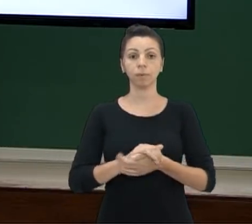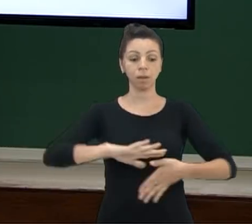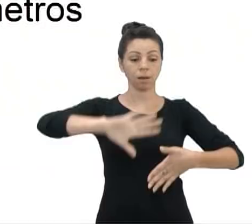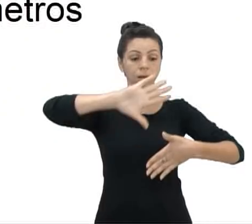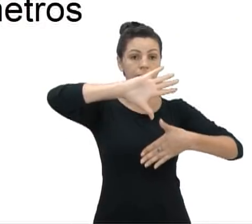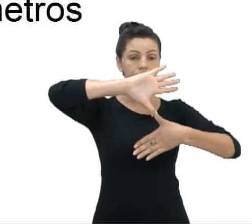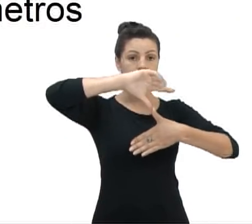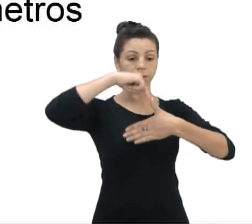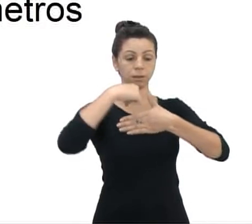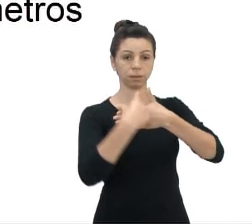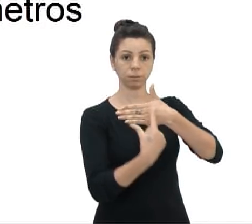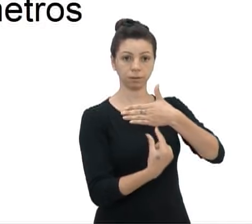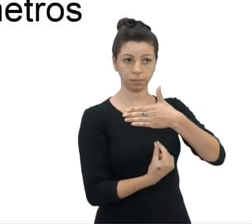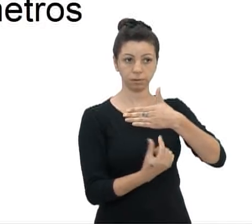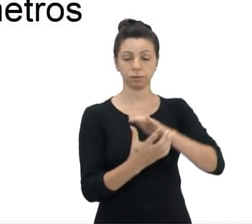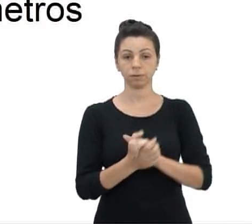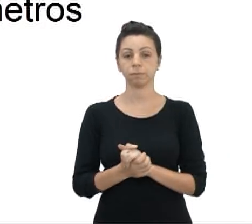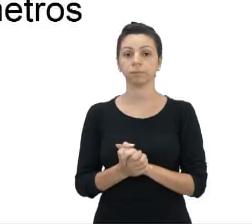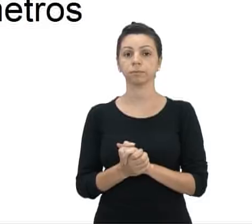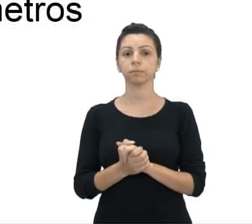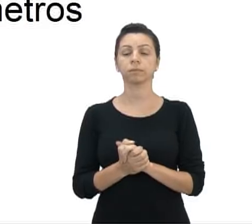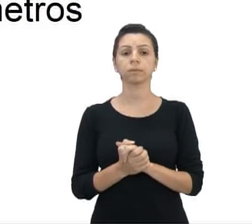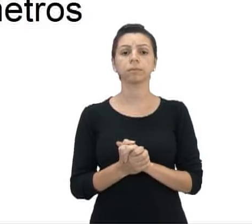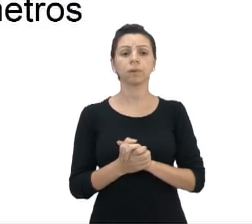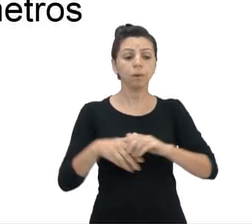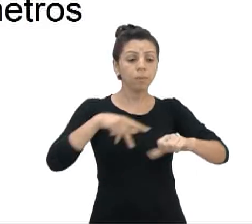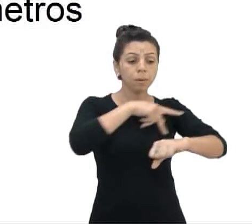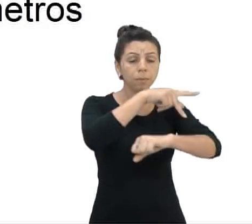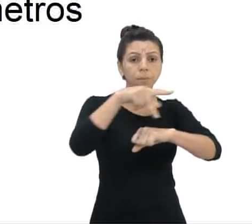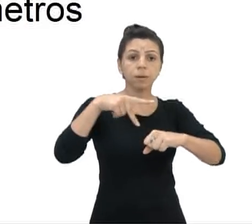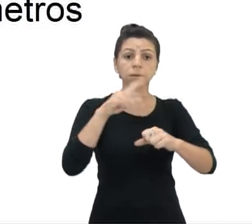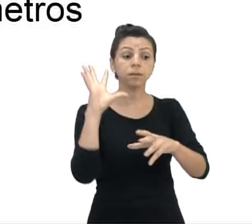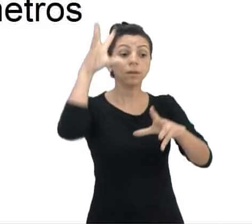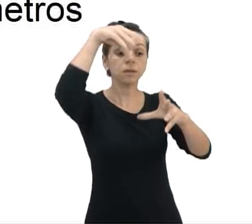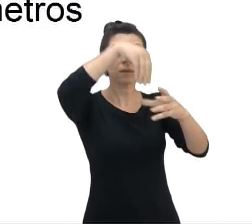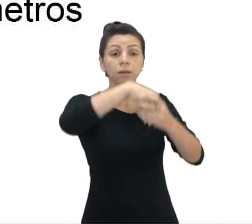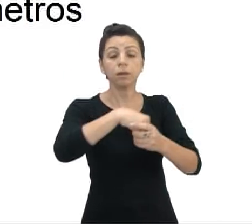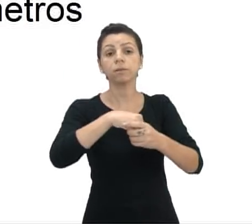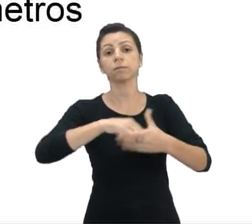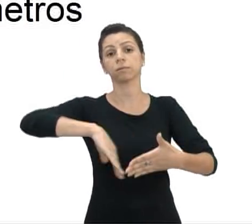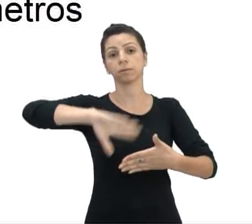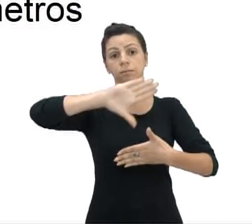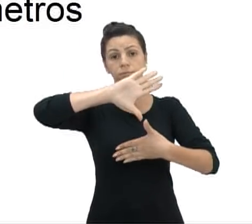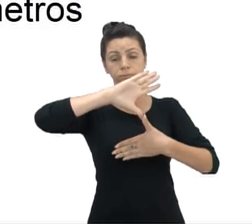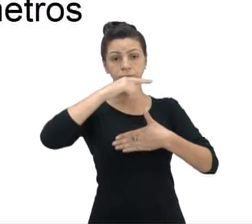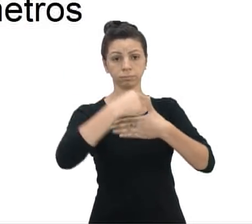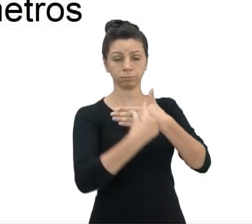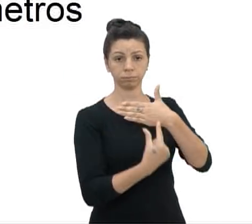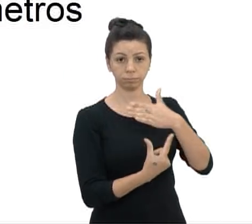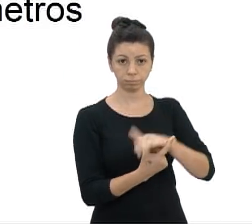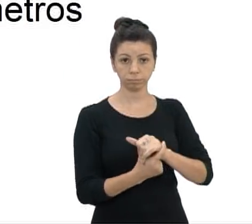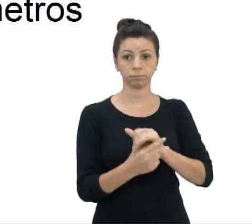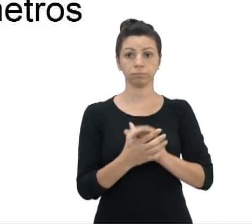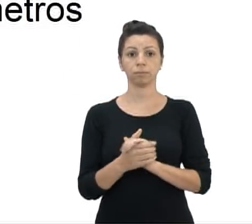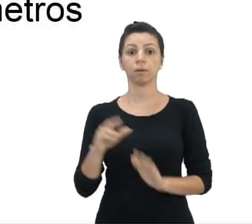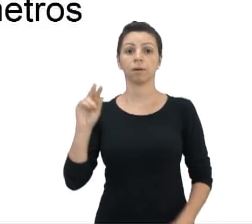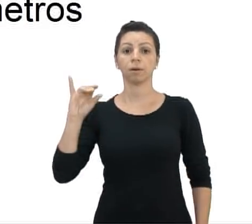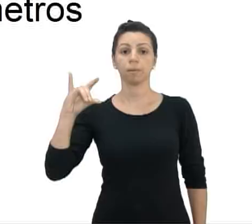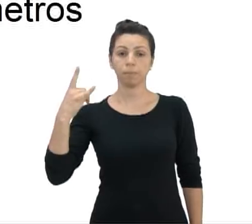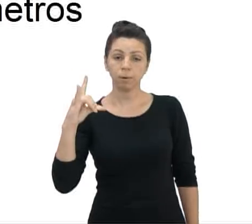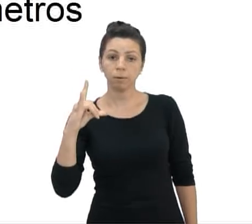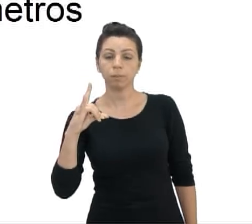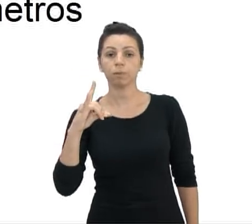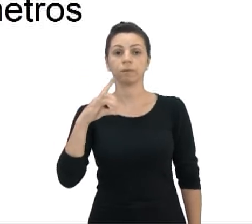Conforme você pode ver ali na tela, quais são os países que compõem, que integram a América Andina? Bolívia, Chile,